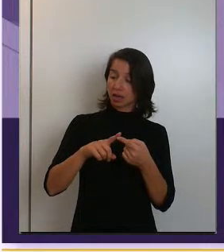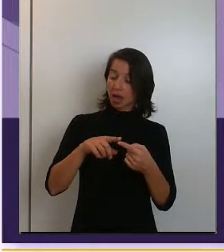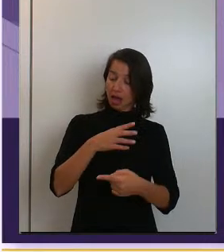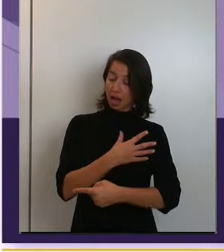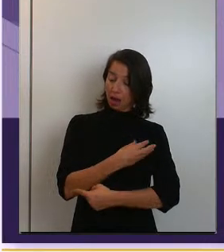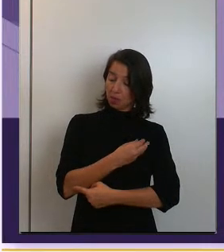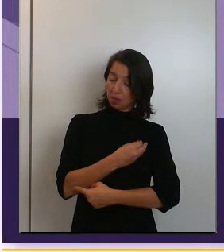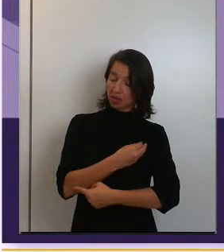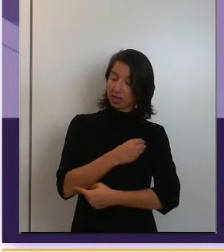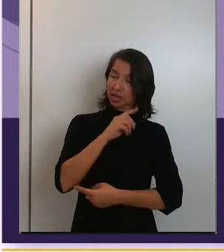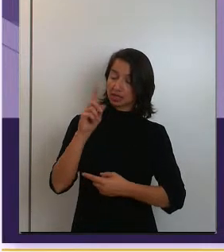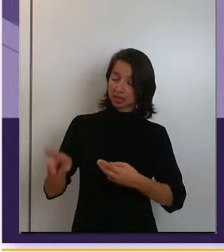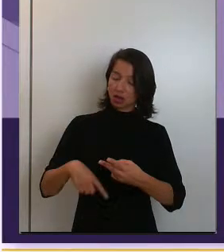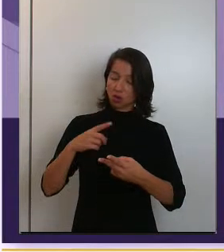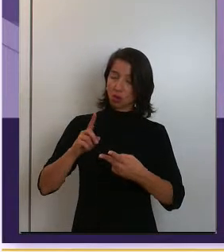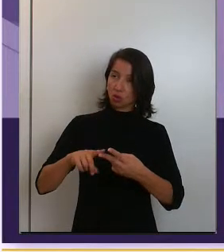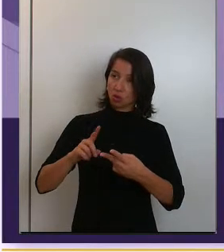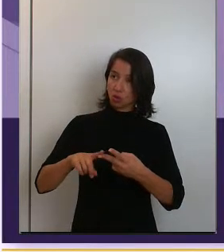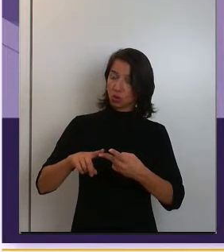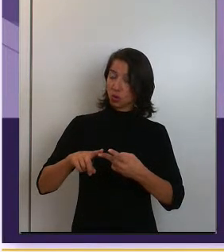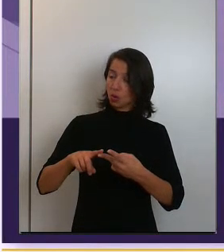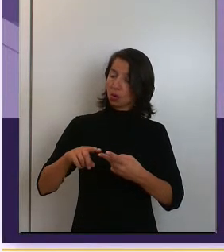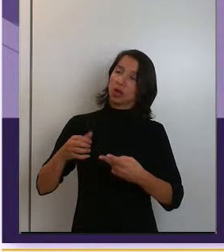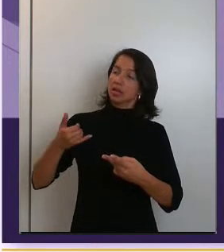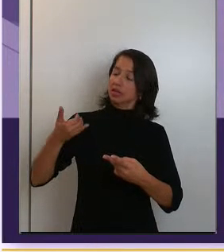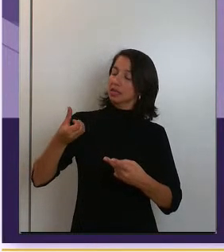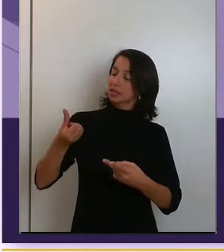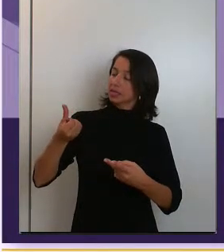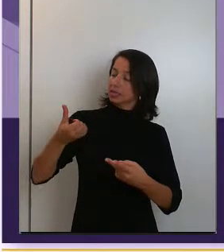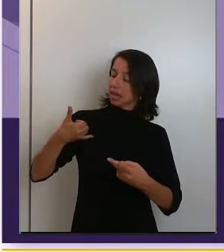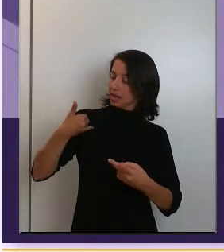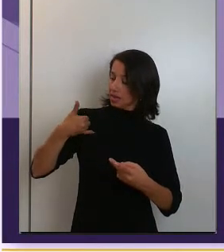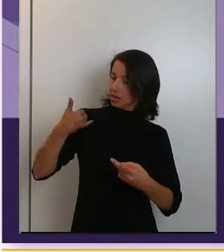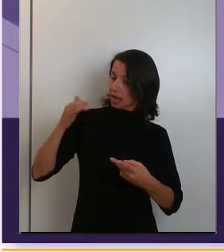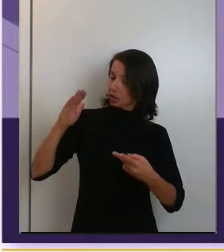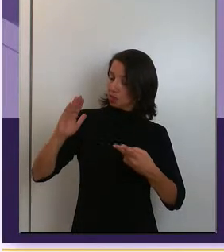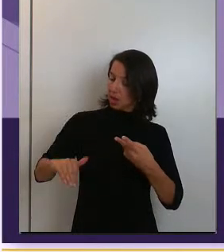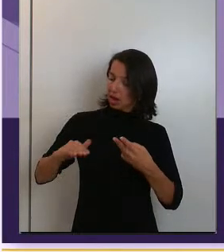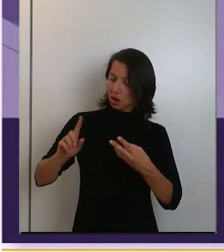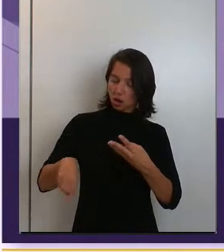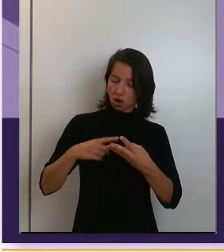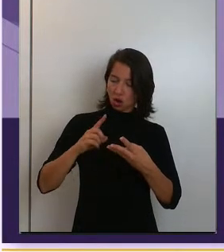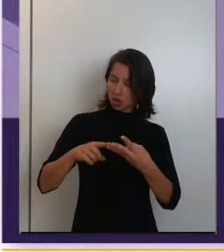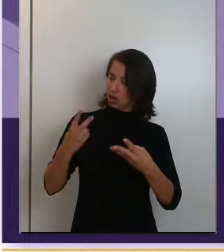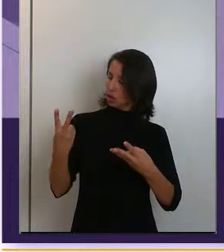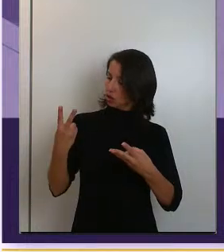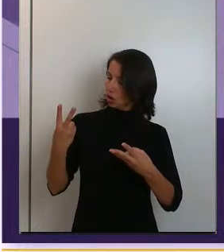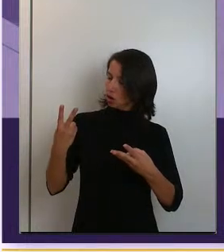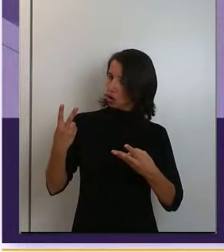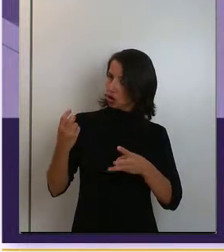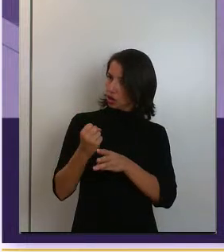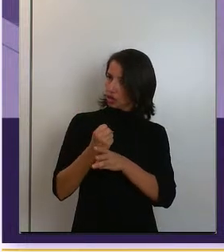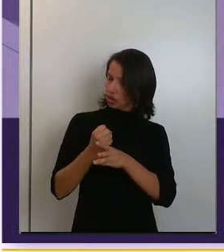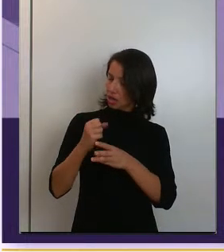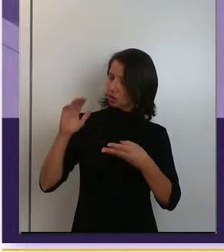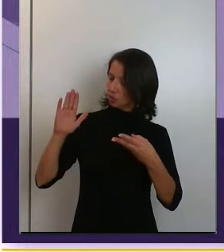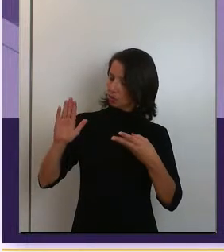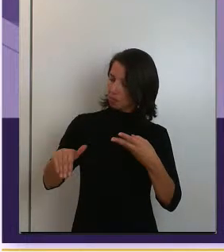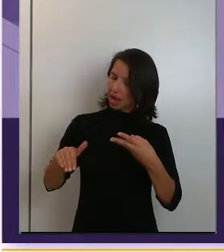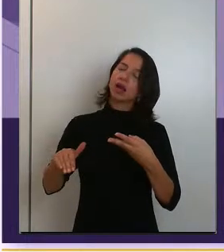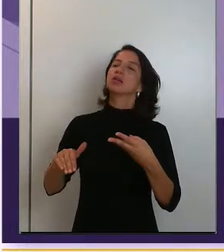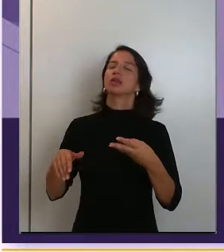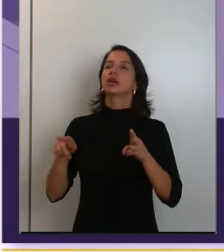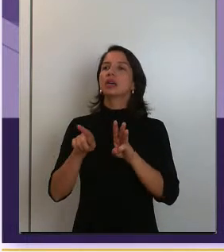amamentação em menores de 6 meses, menores de 2 anos, e de duração de aleitamento materno e de